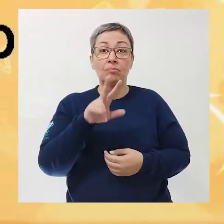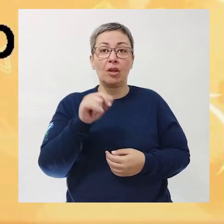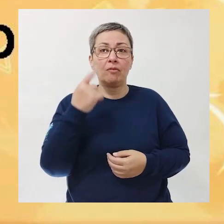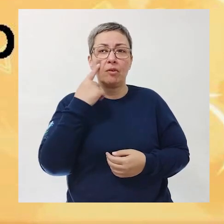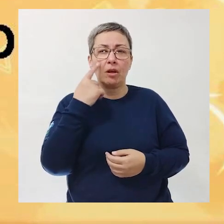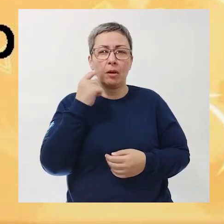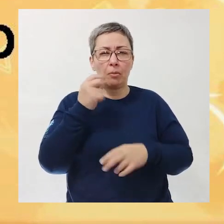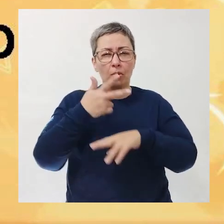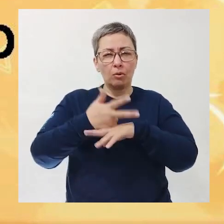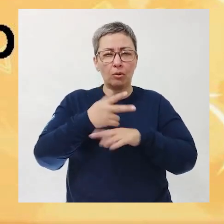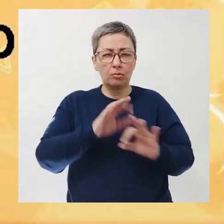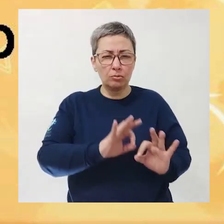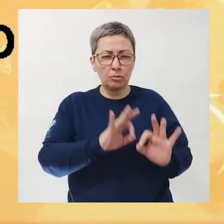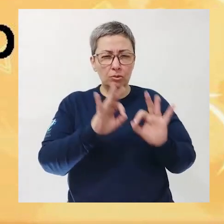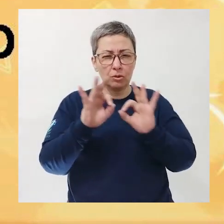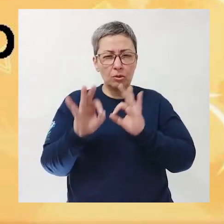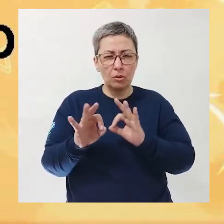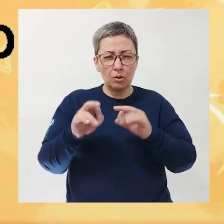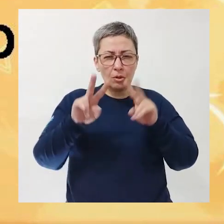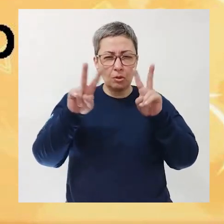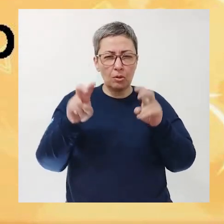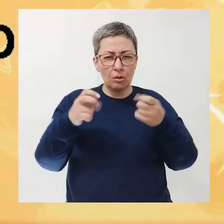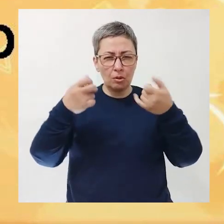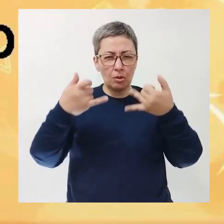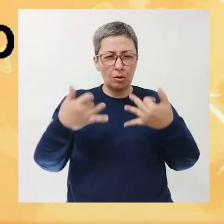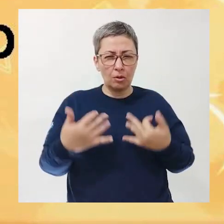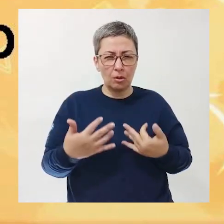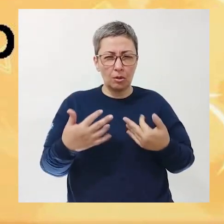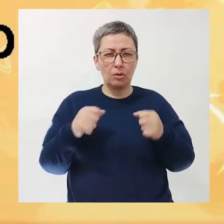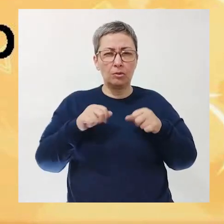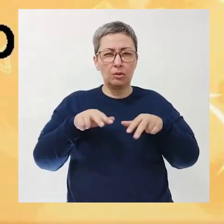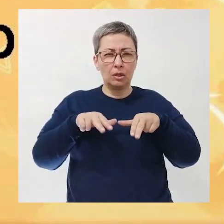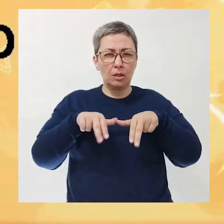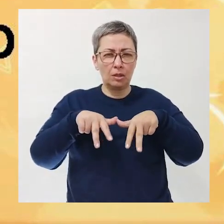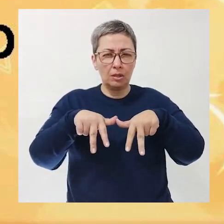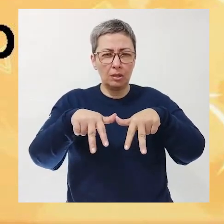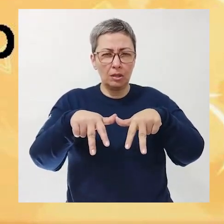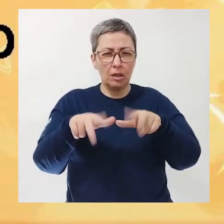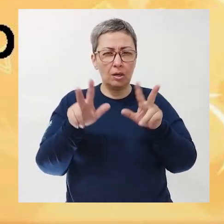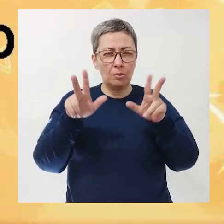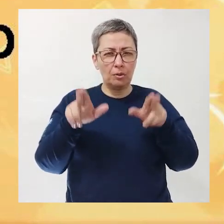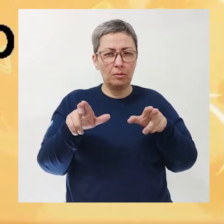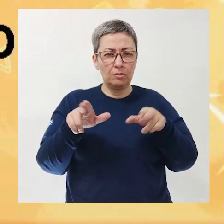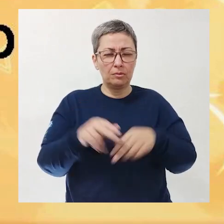Vamos dar uma olhadinha nesse vídeo falando sobre igualdade de gênero?